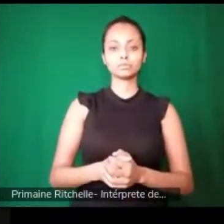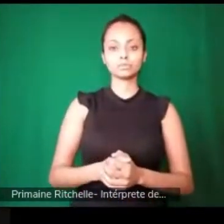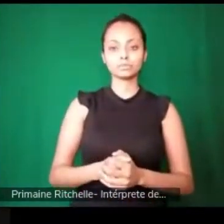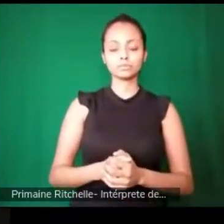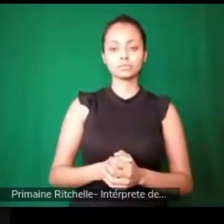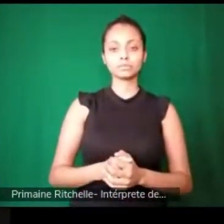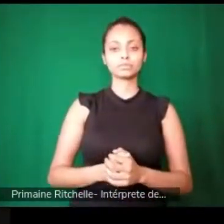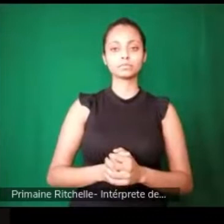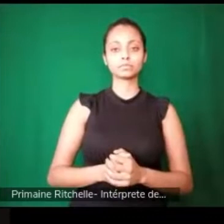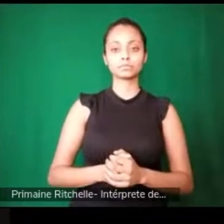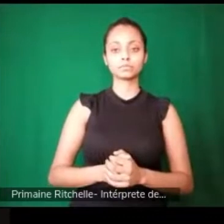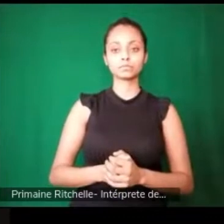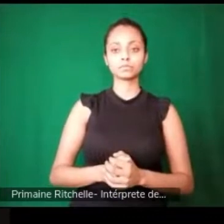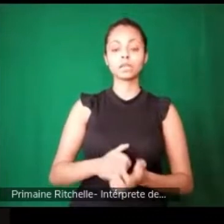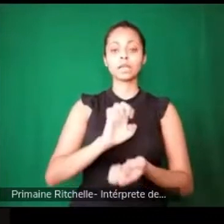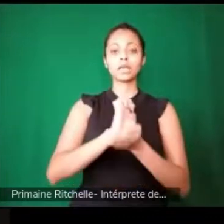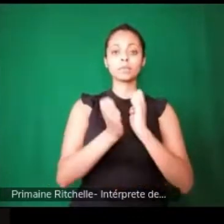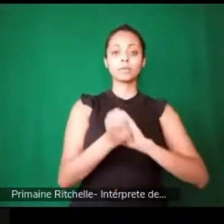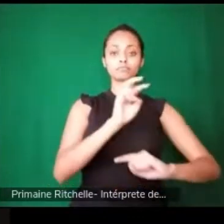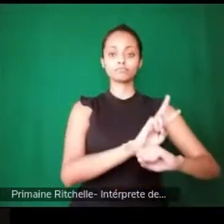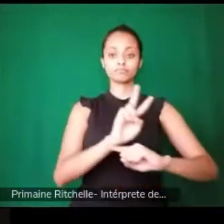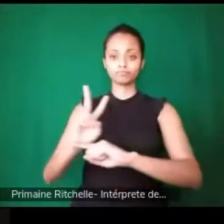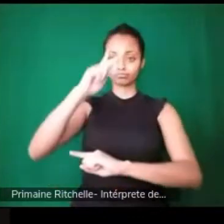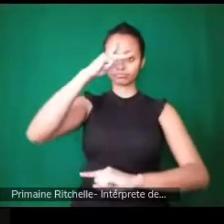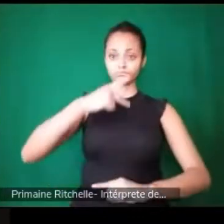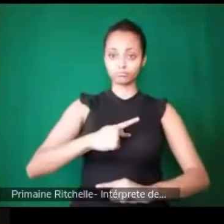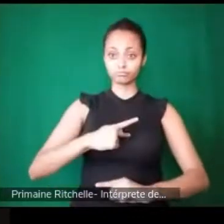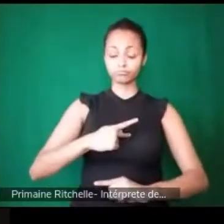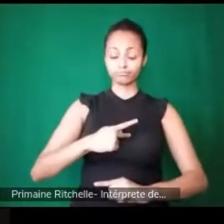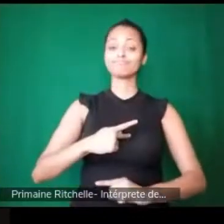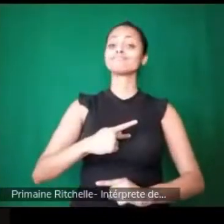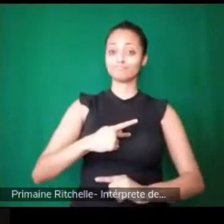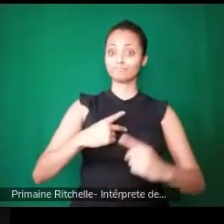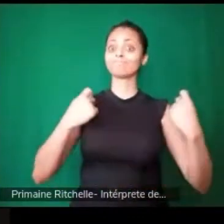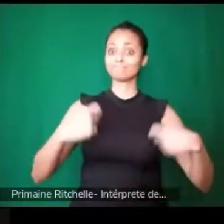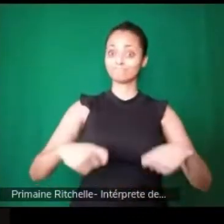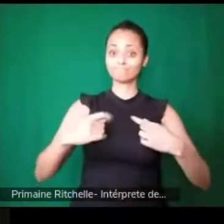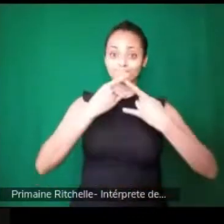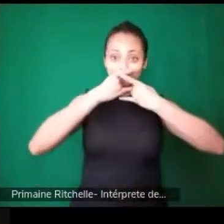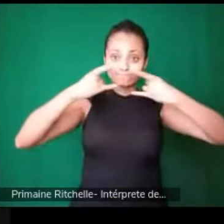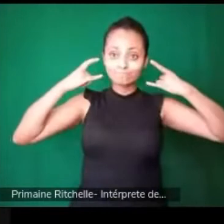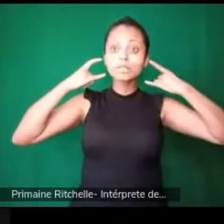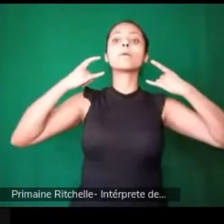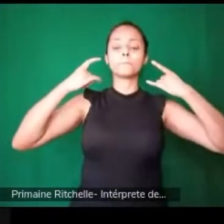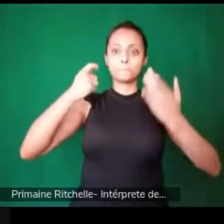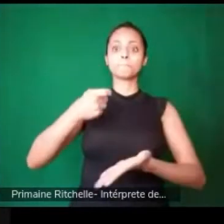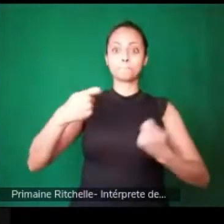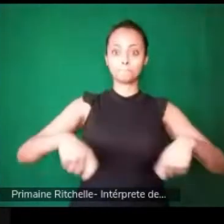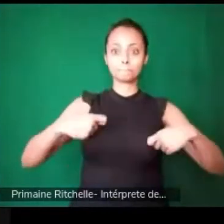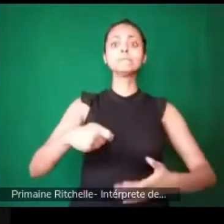Em relação aos equipamentos de proteção individual, é obrigatório, né, o uso de máscaras durante toda a permanência nas unidades,